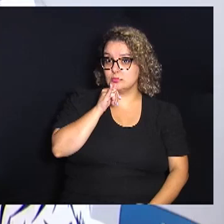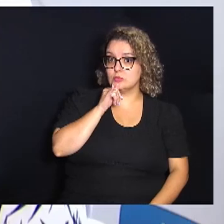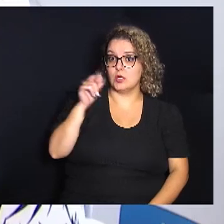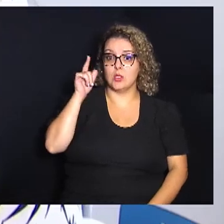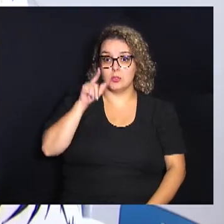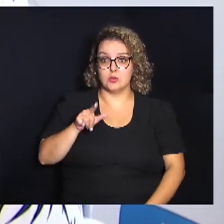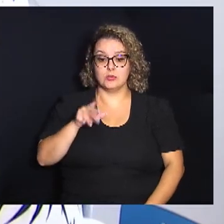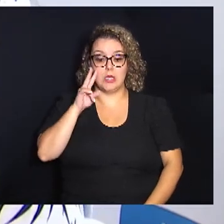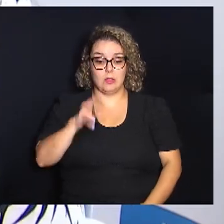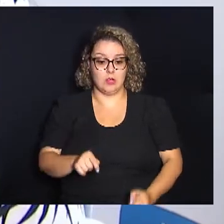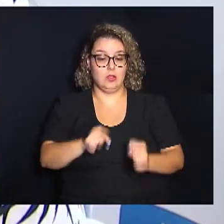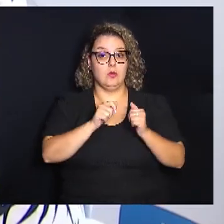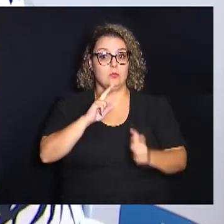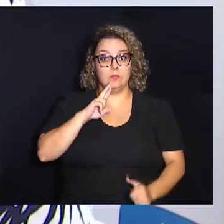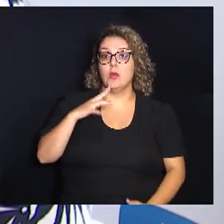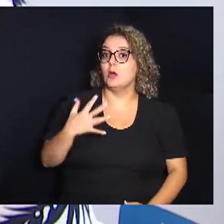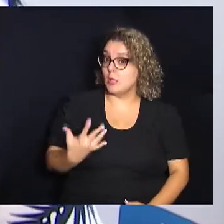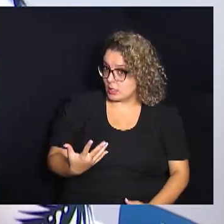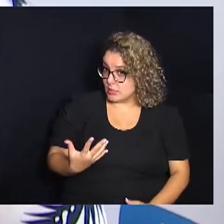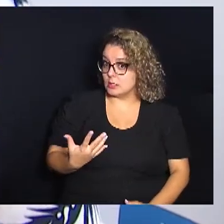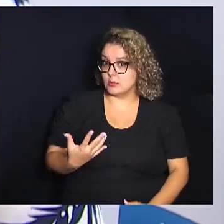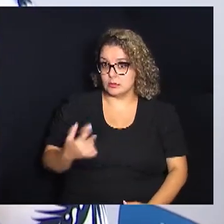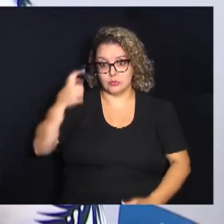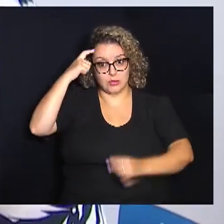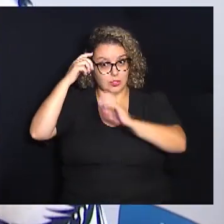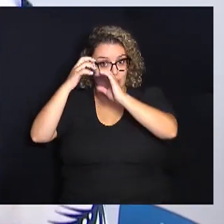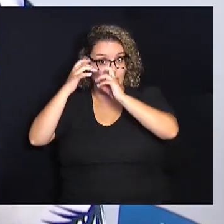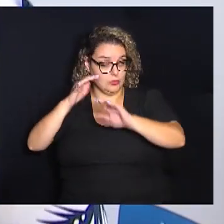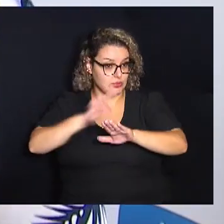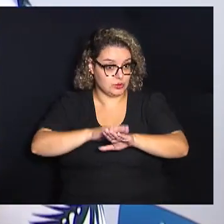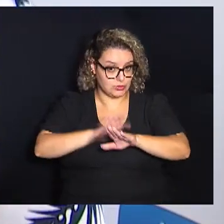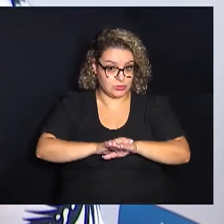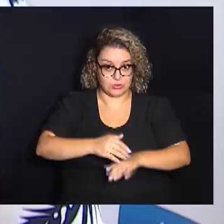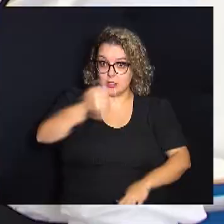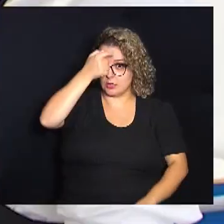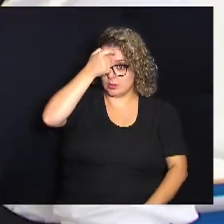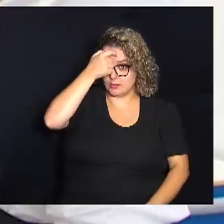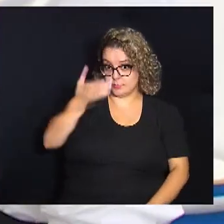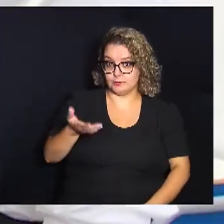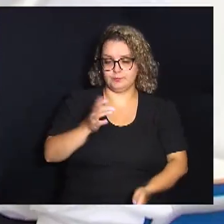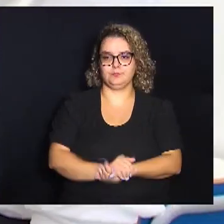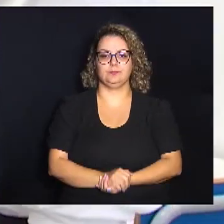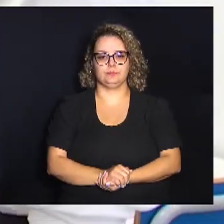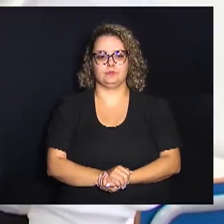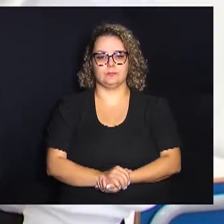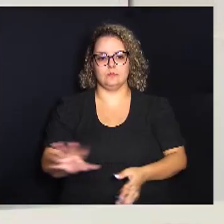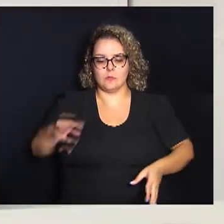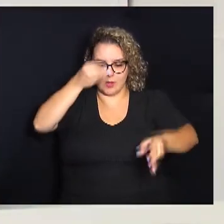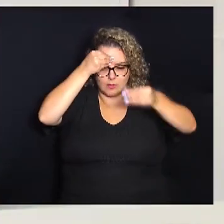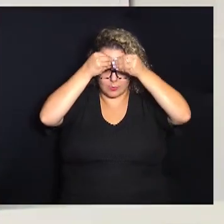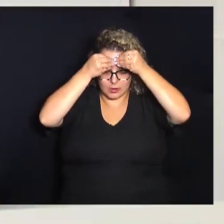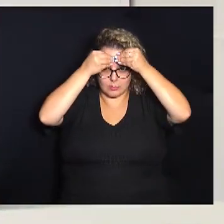ver os benefícios, o resultado desse cérebro ativo e consciente, né? A fixação, diferente